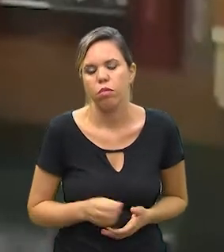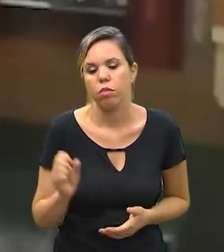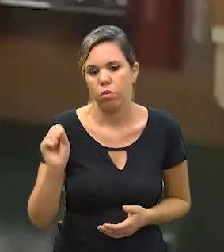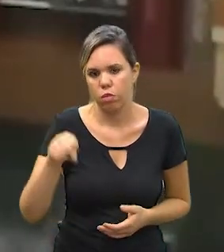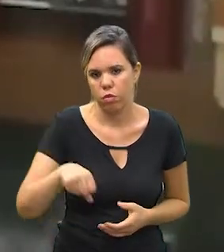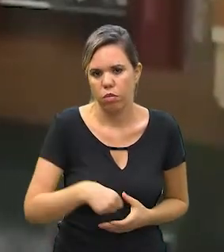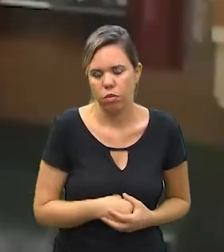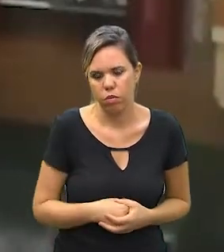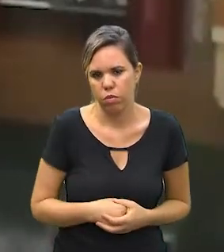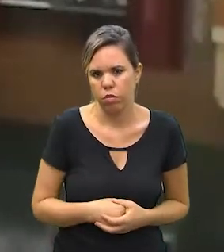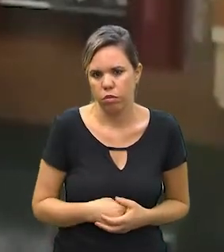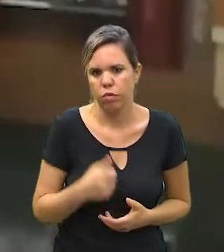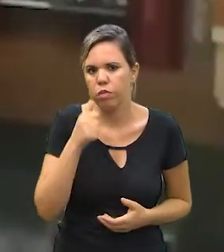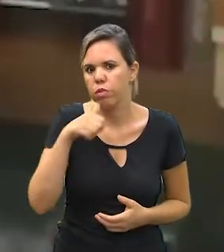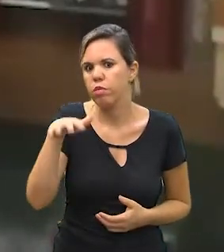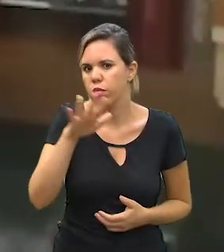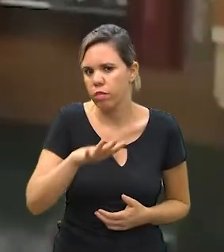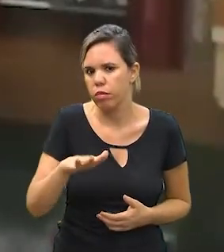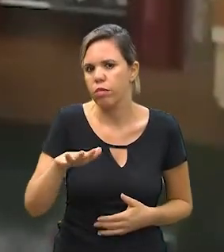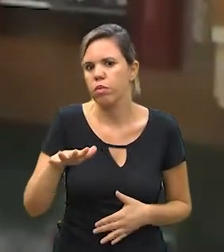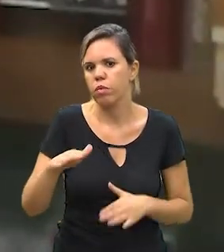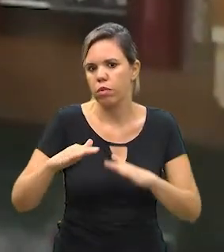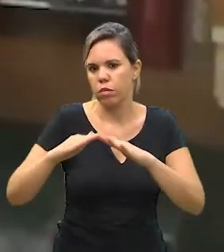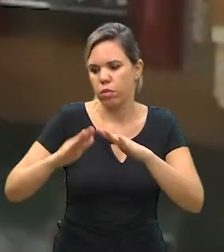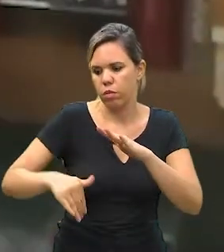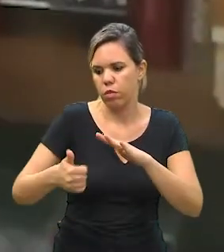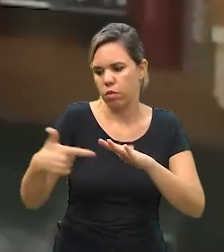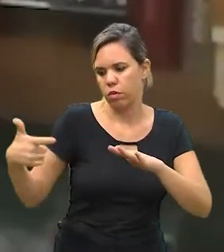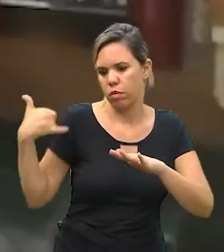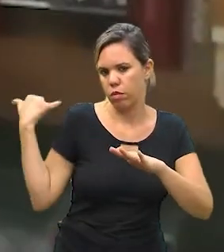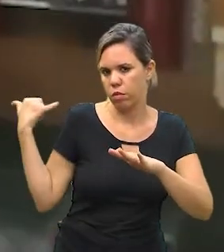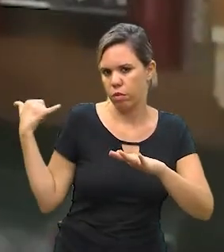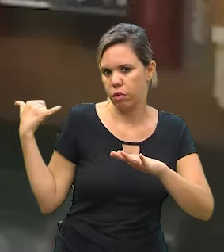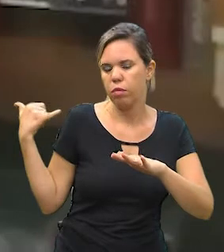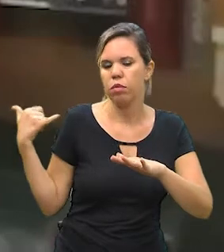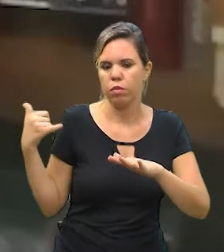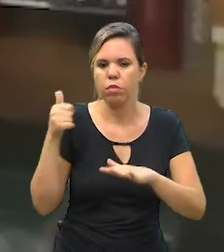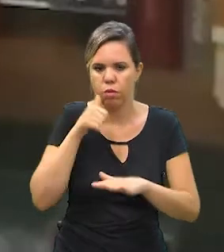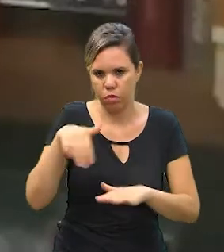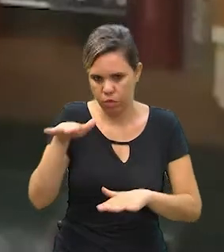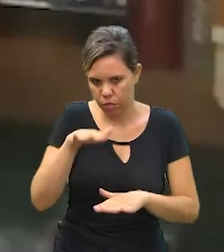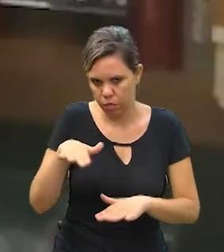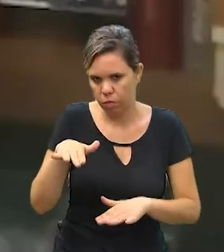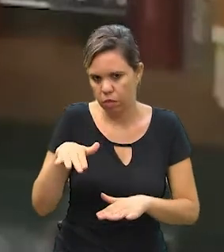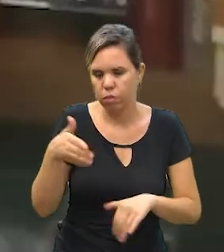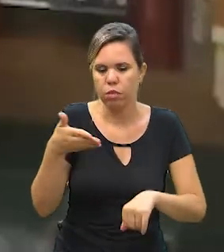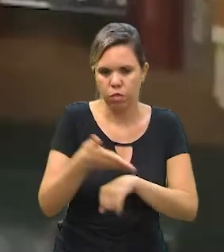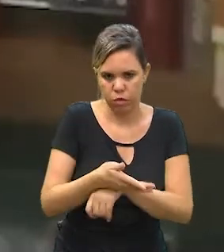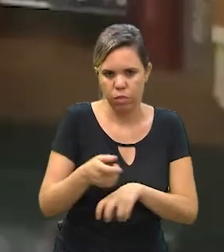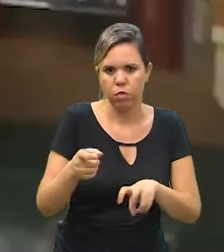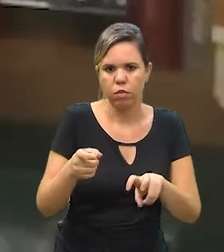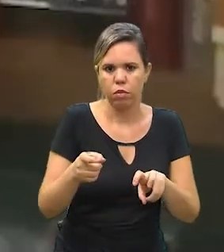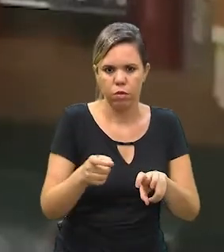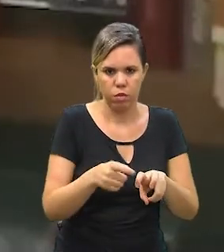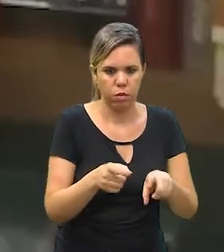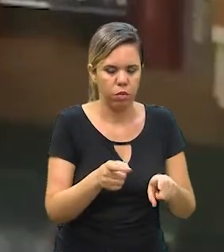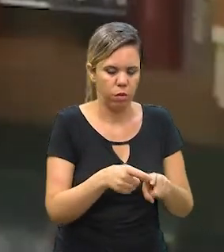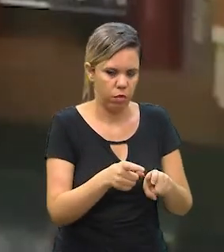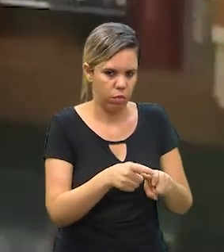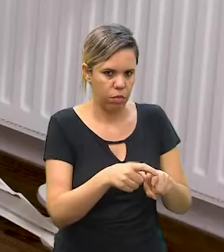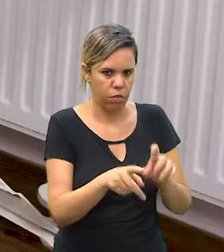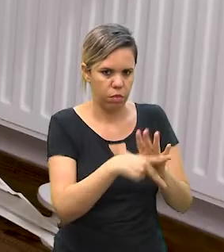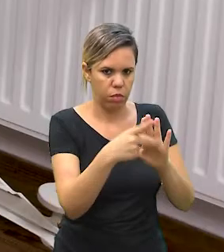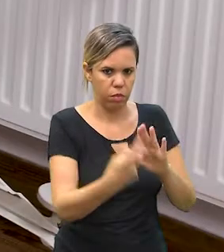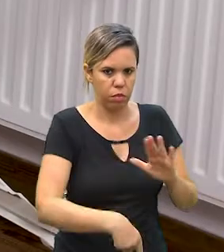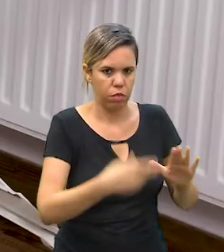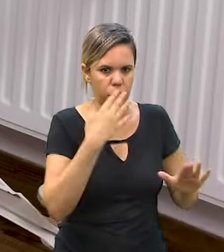Sim. No caso das meninas, principalmente abaixo de 12 anos, as meninas vão no pediatra, né? Uhum.